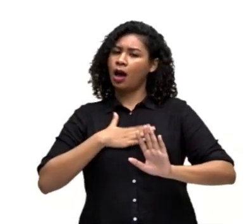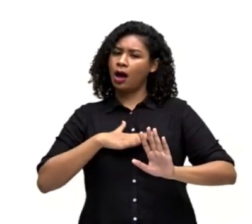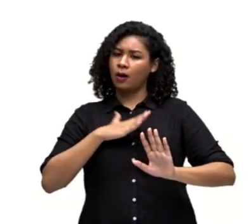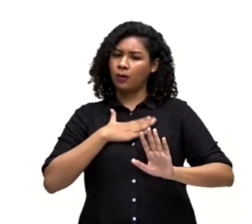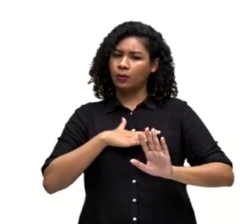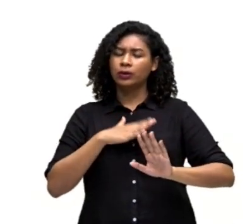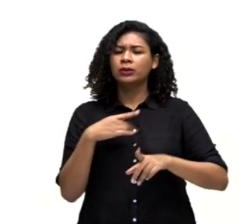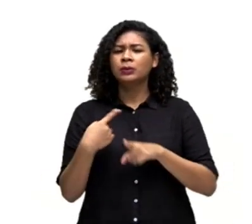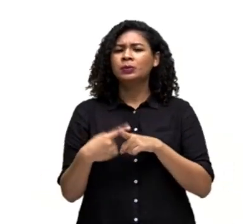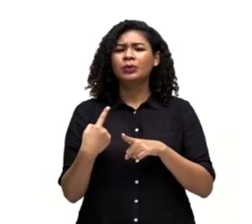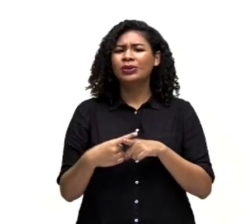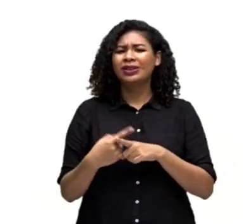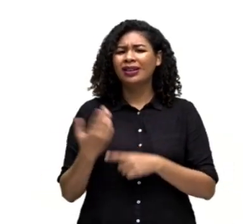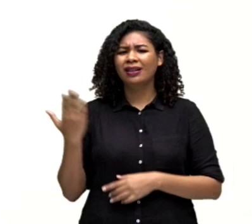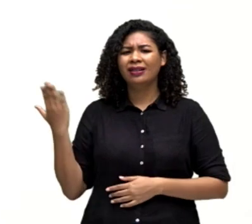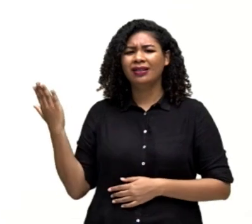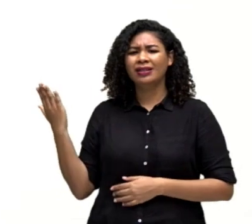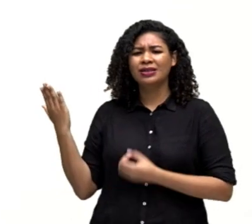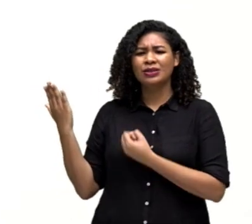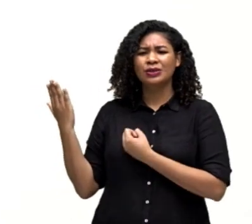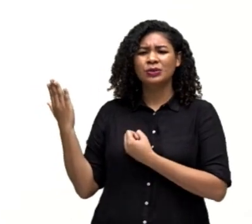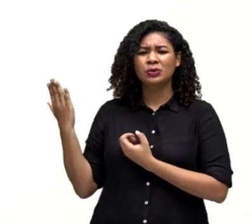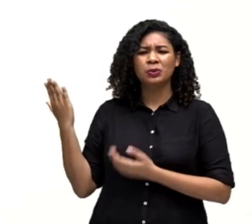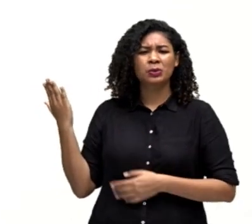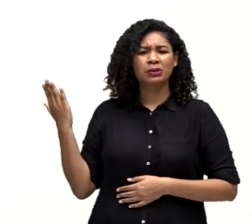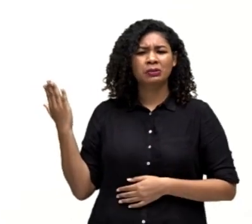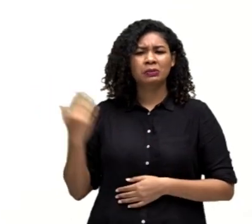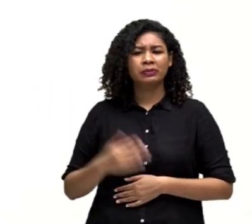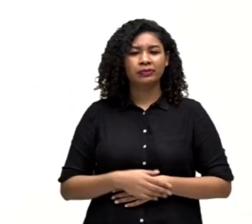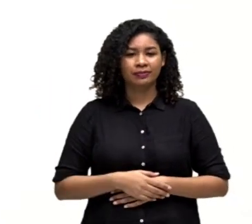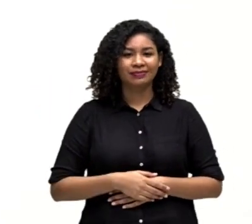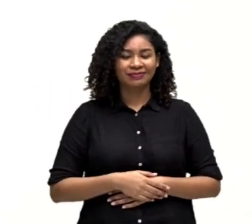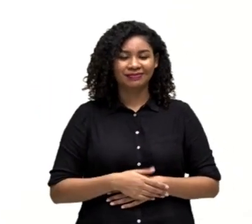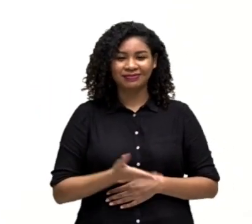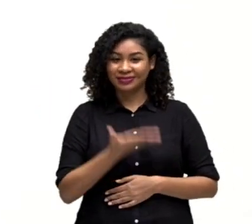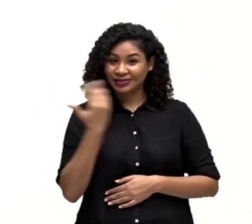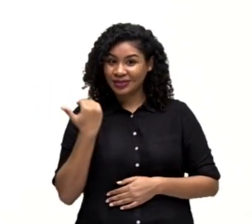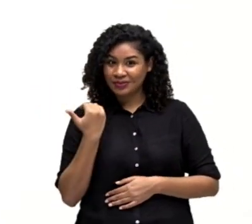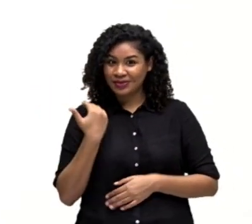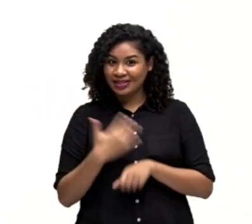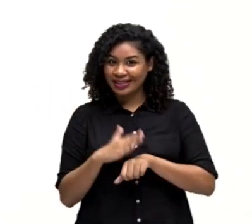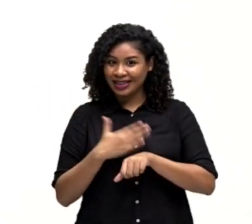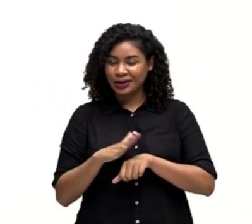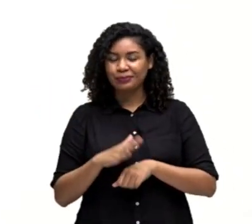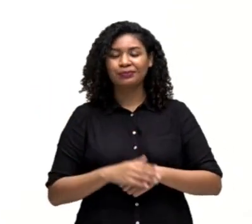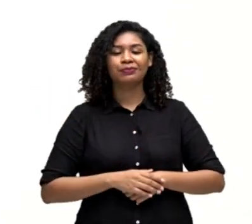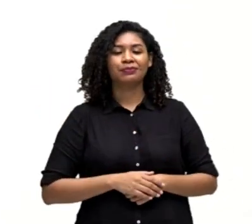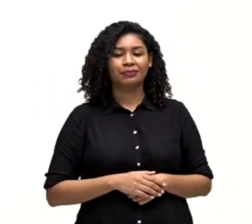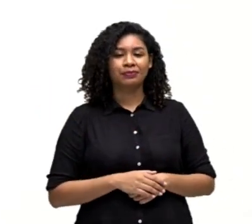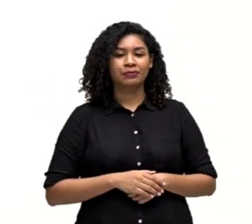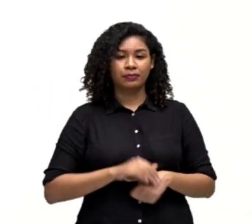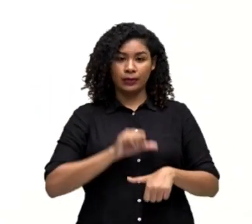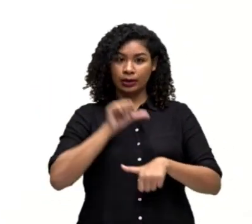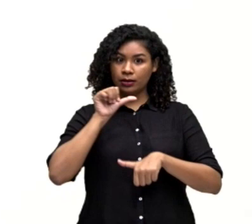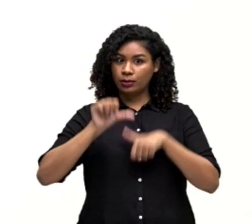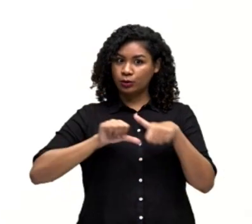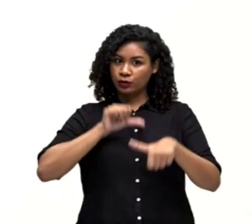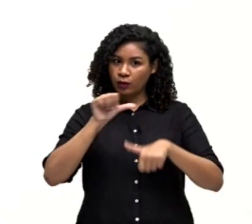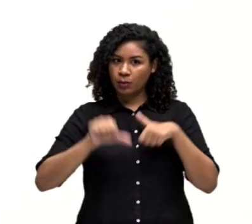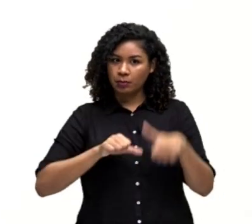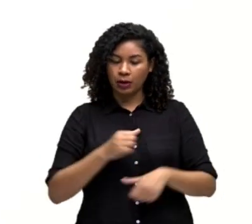Por que nós tivemos esse resultado? Acompanhe comigo. Transformando esse